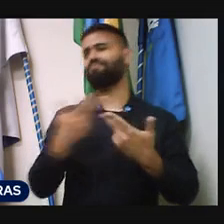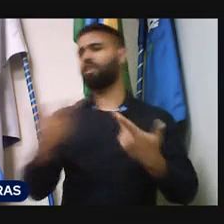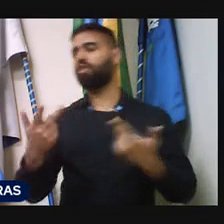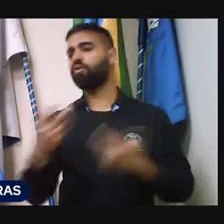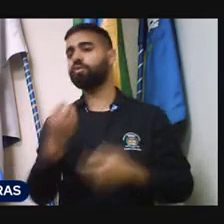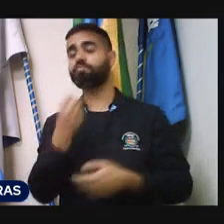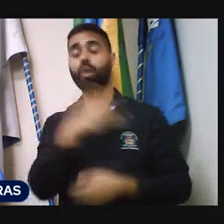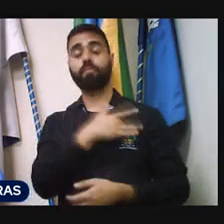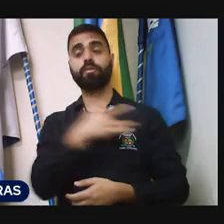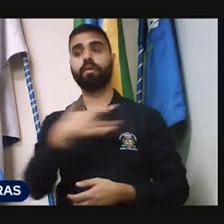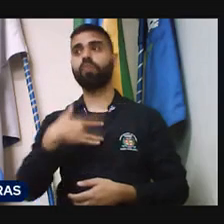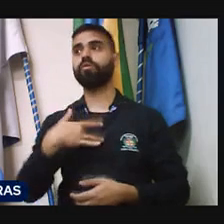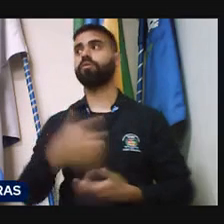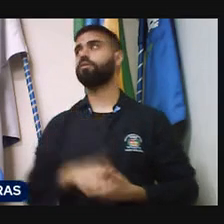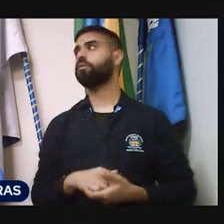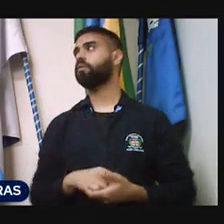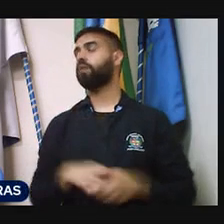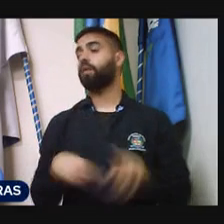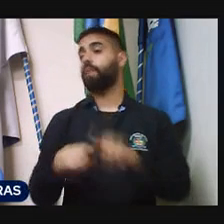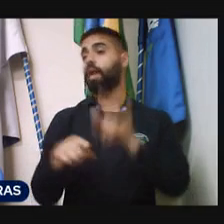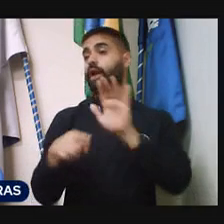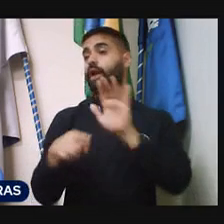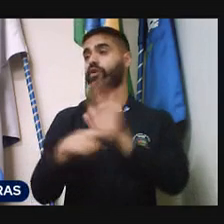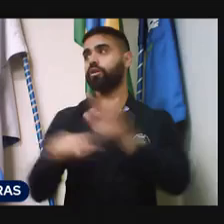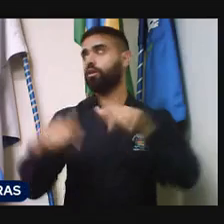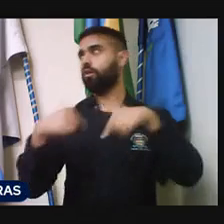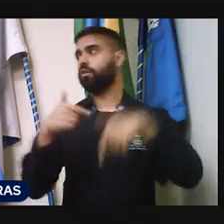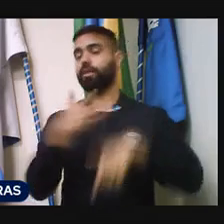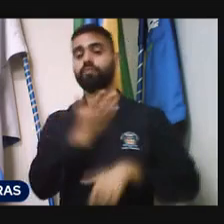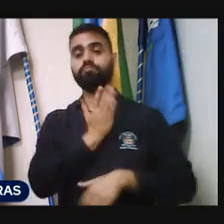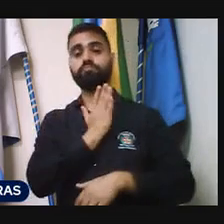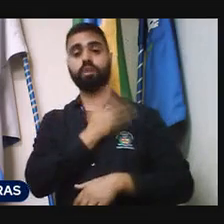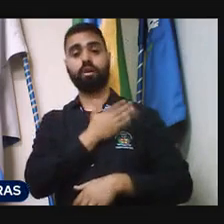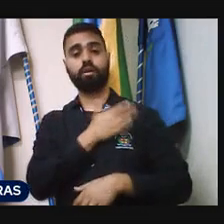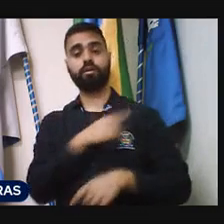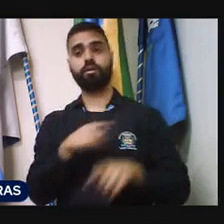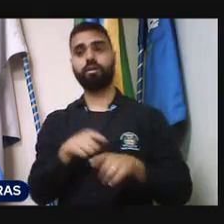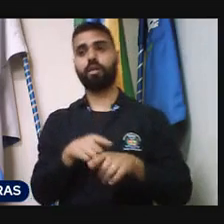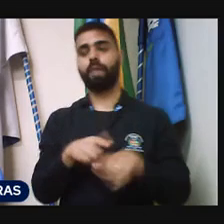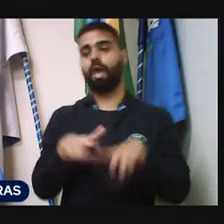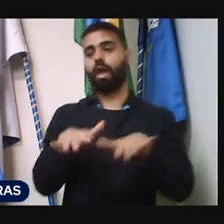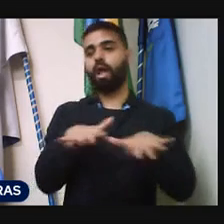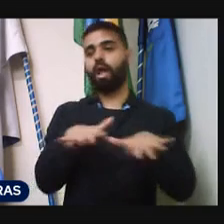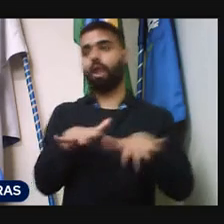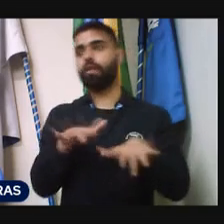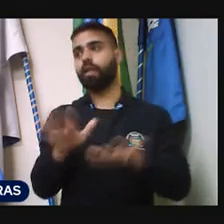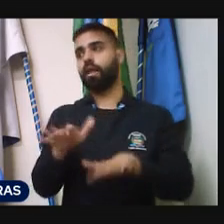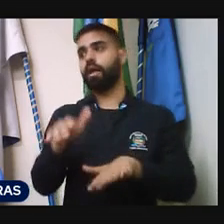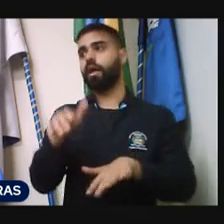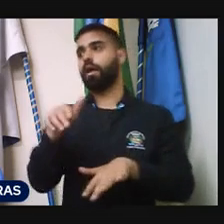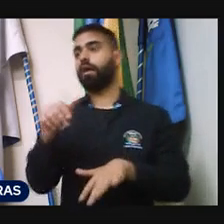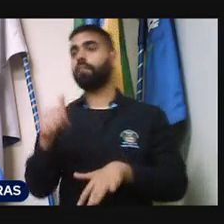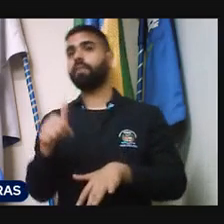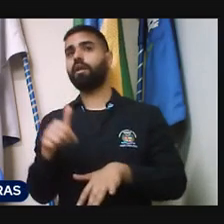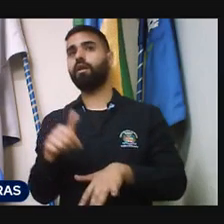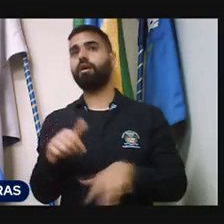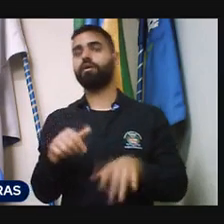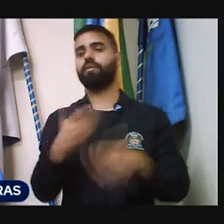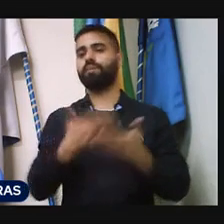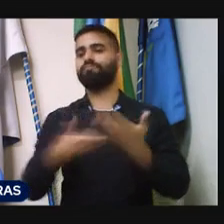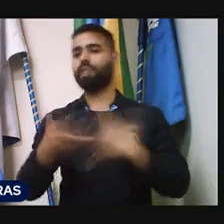à saúde de seus usuários favorecendo o trabalho cardiovascular a coordenação motora a melhora do tônus muscular